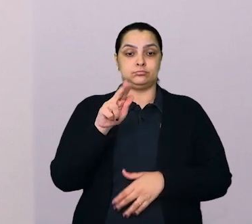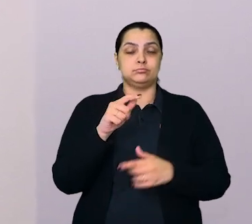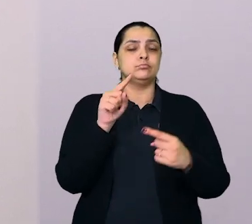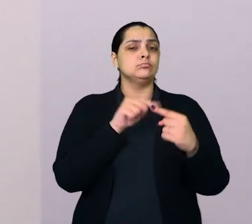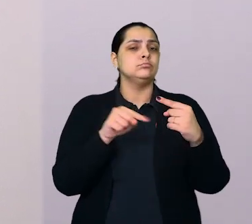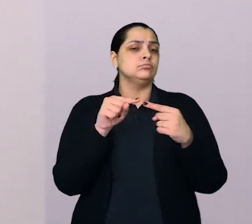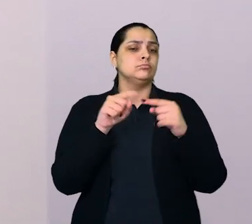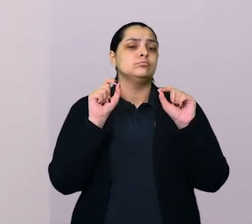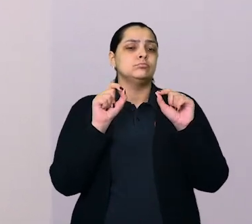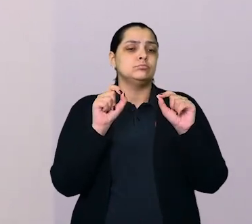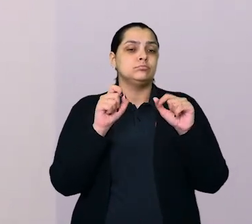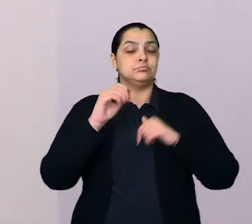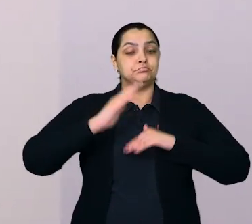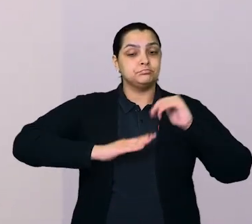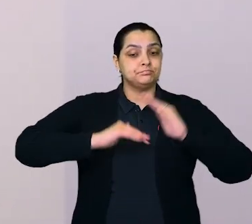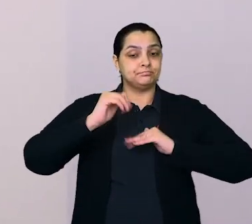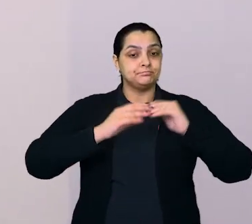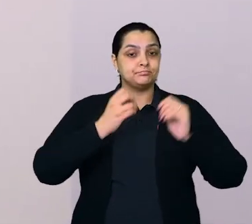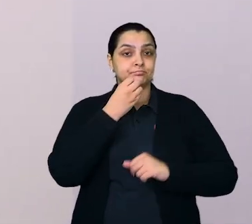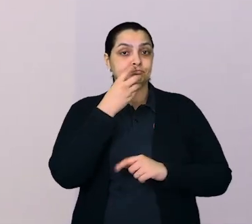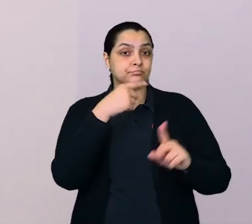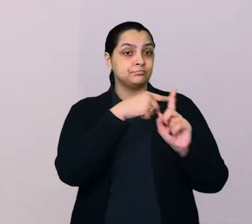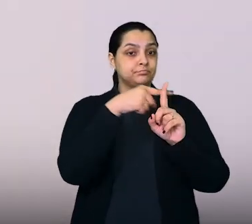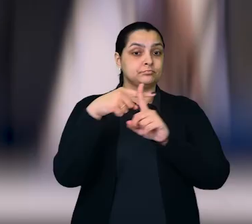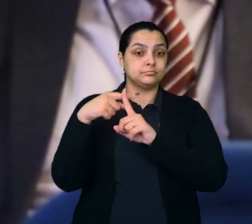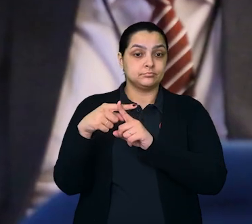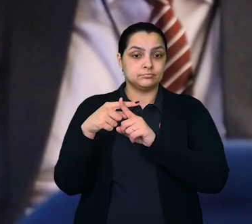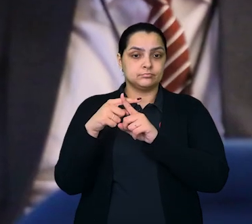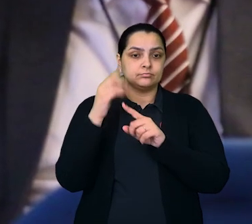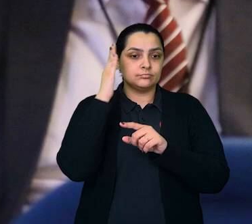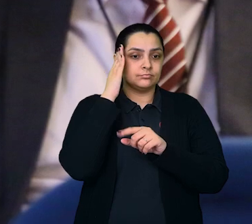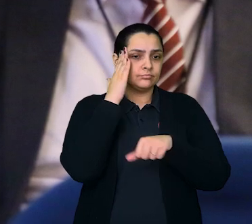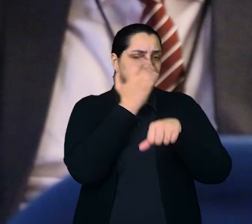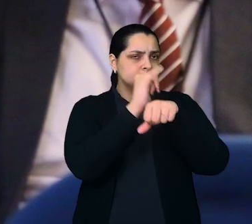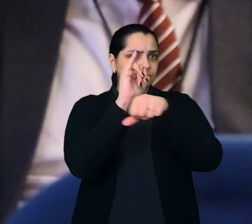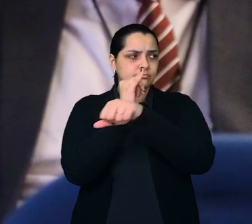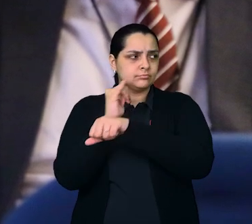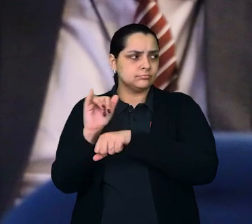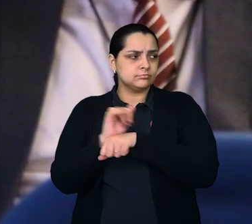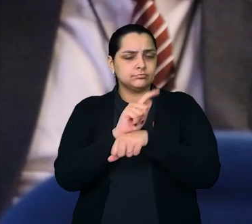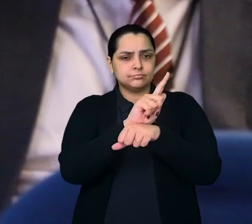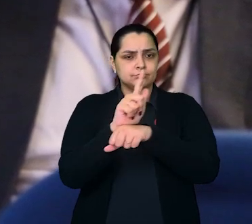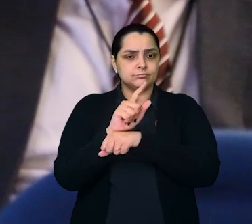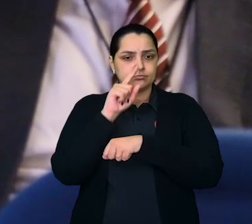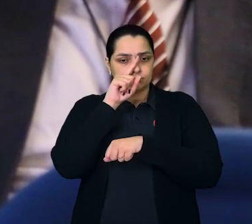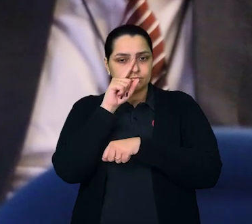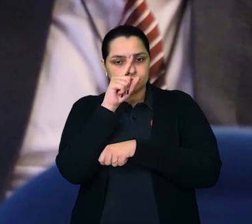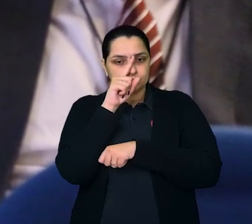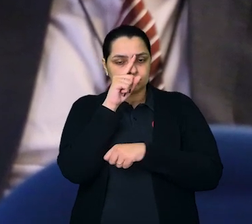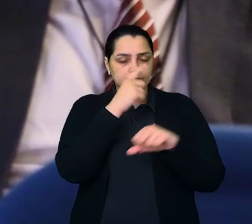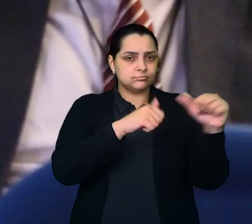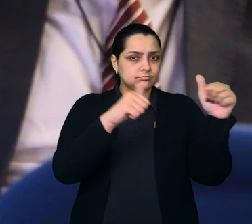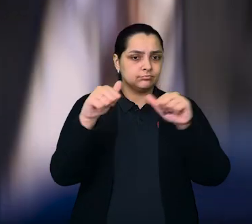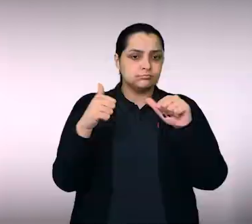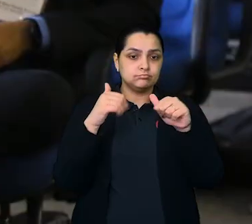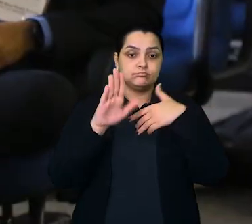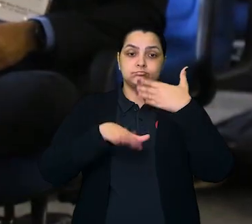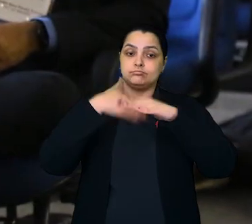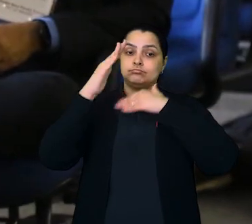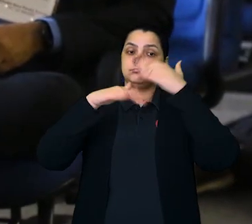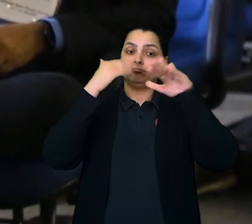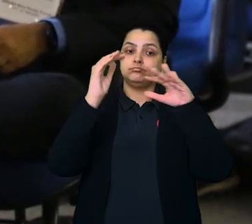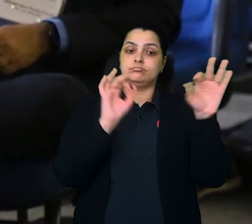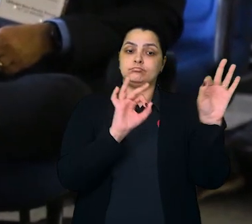objetivo foi identificar boas práticas nos tribunais, mapear estratégias de gestão de riscos e avaliar a evolução